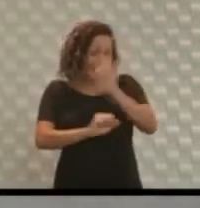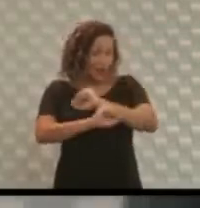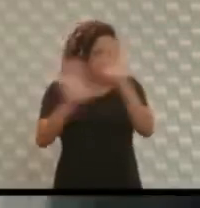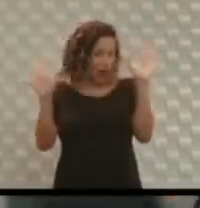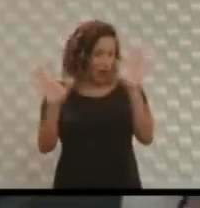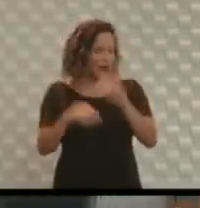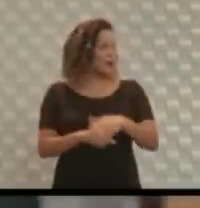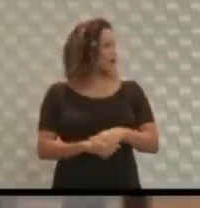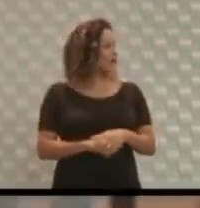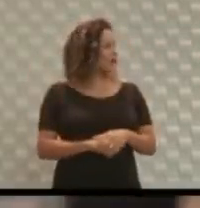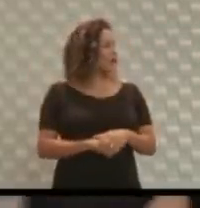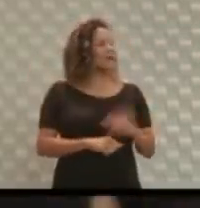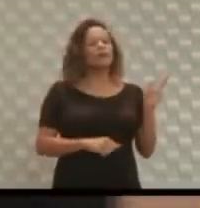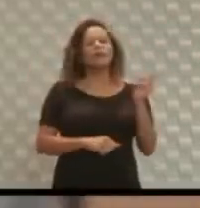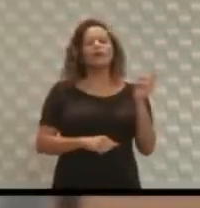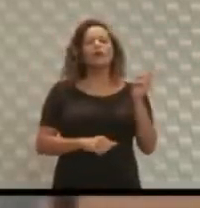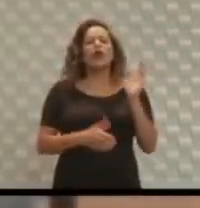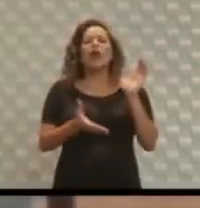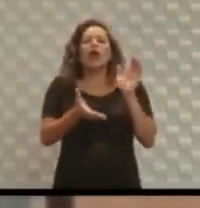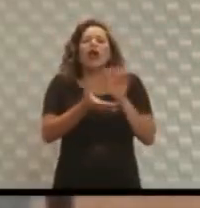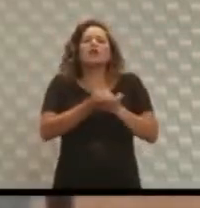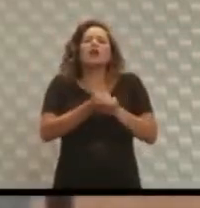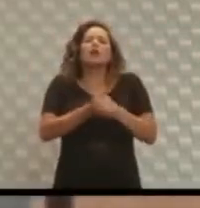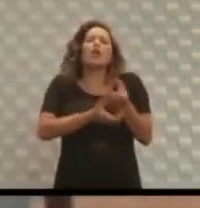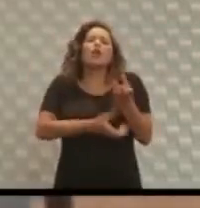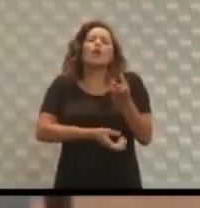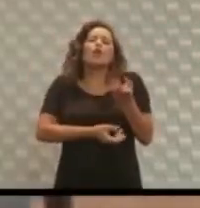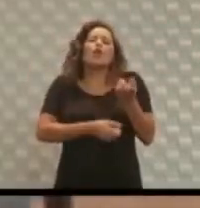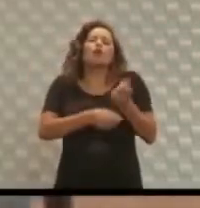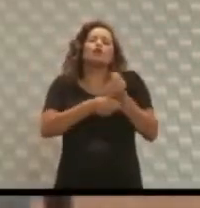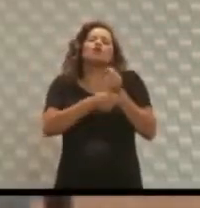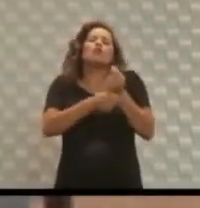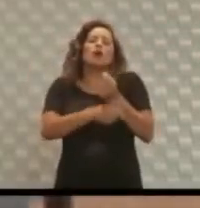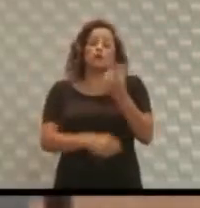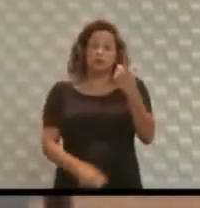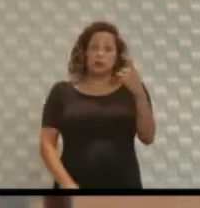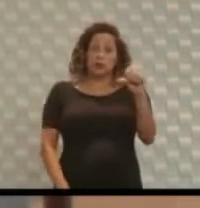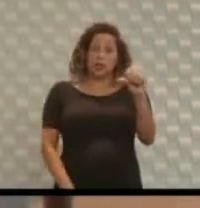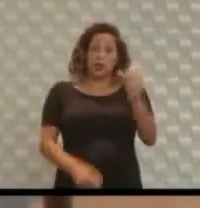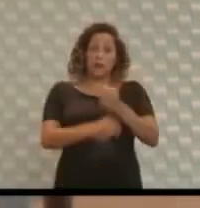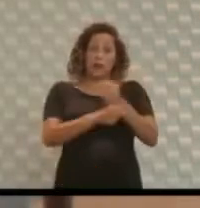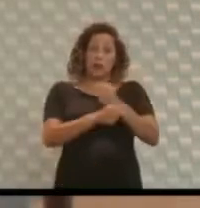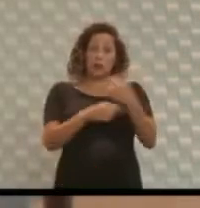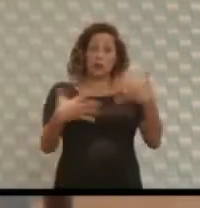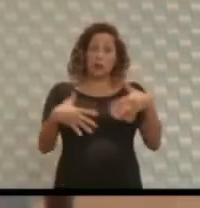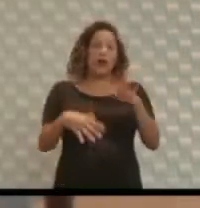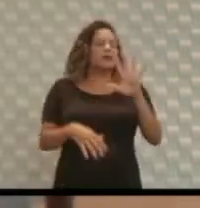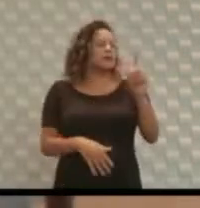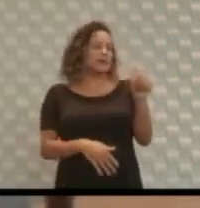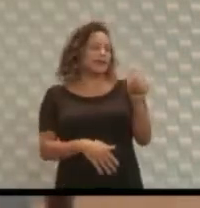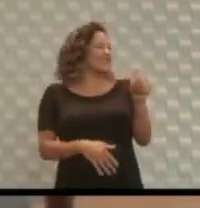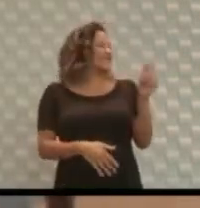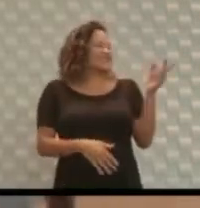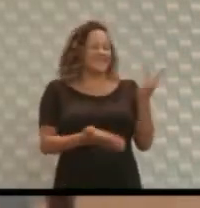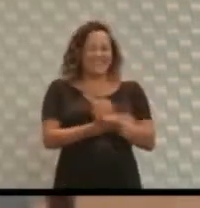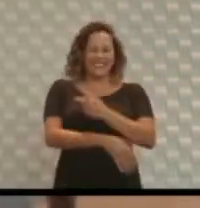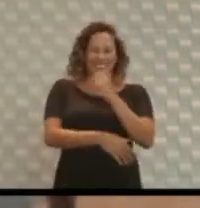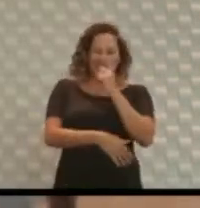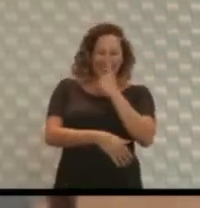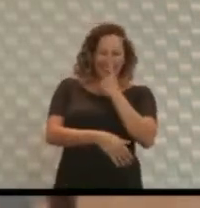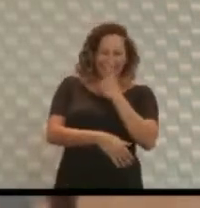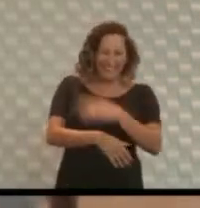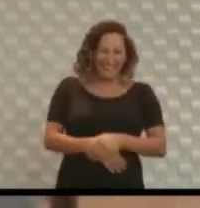Vocês são casados há quanto tempo? 19 anos. 19, são vencedores. 17. 17. Também está bom.